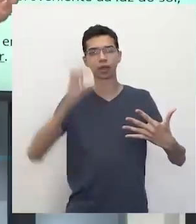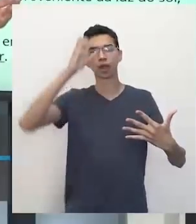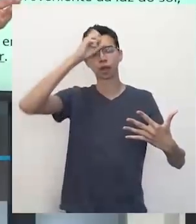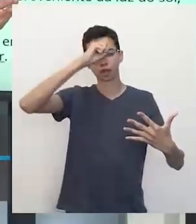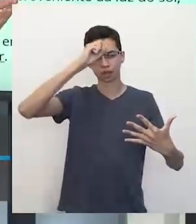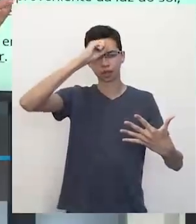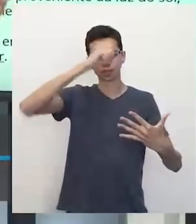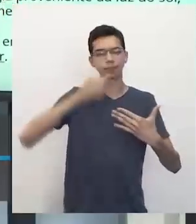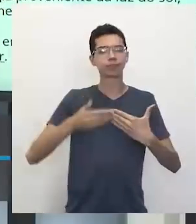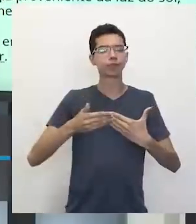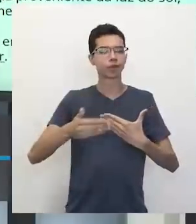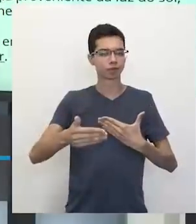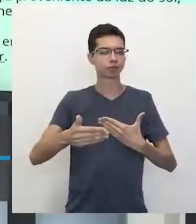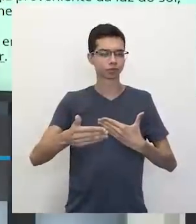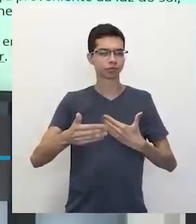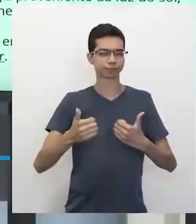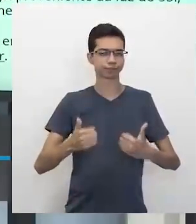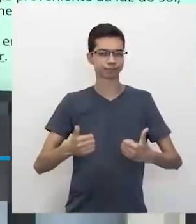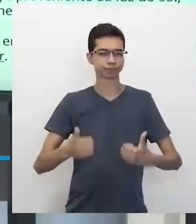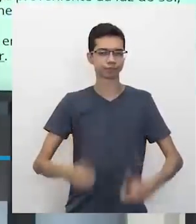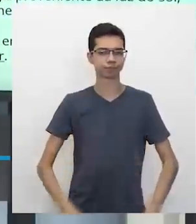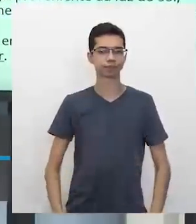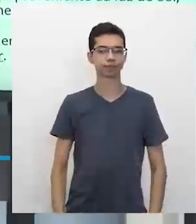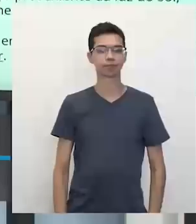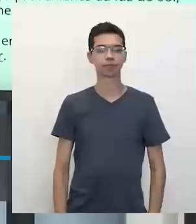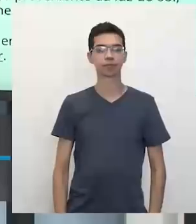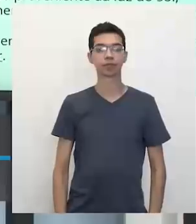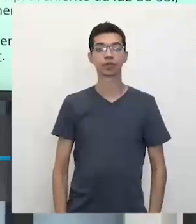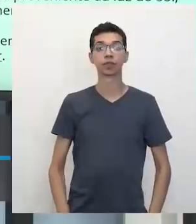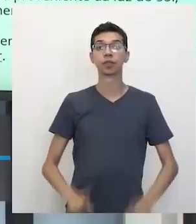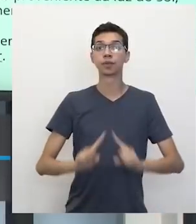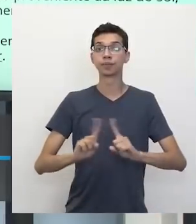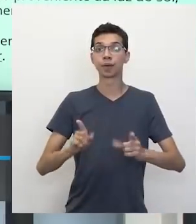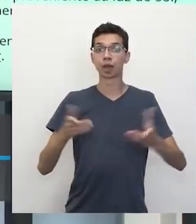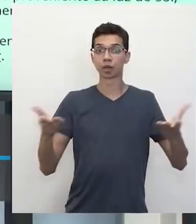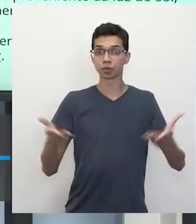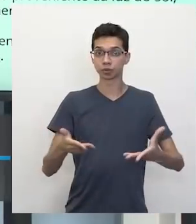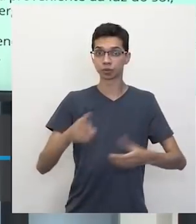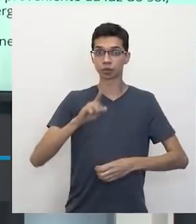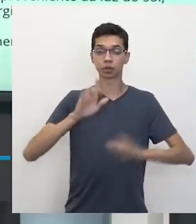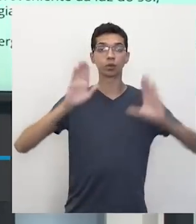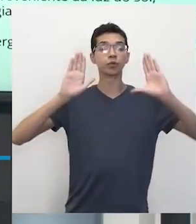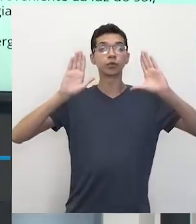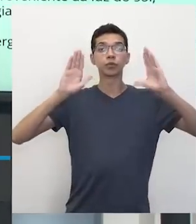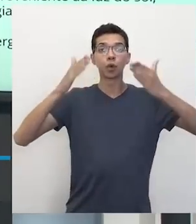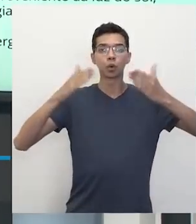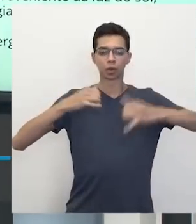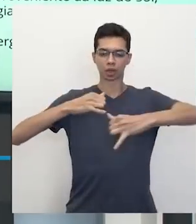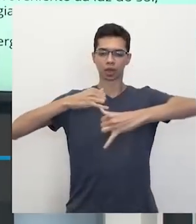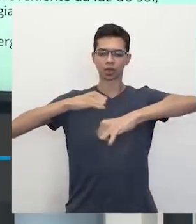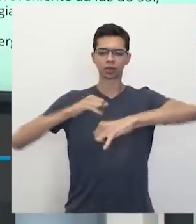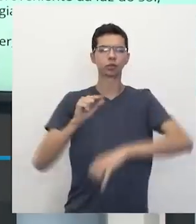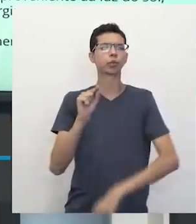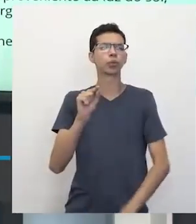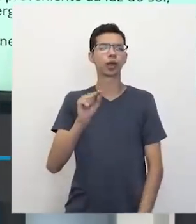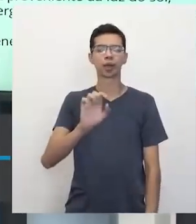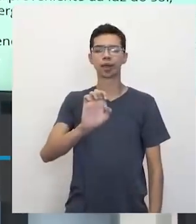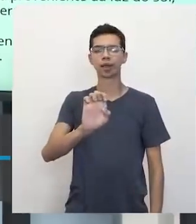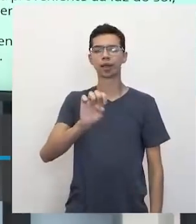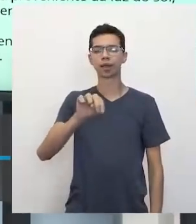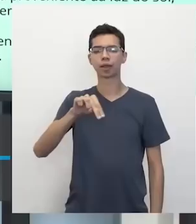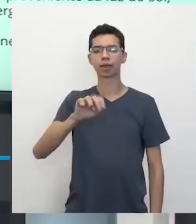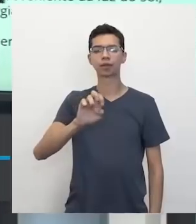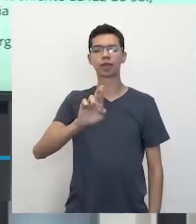decorrer. Só agora, a gente tem que focar só no que é energia. Para a gente aqui, ela